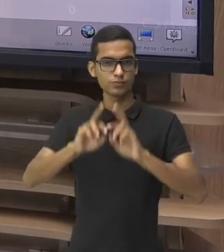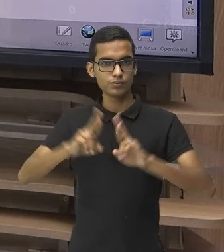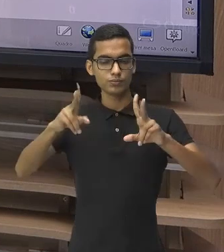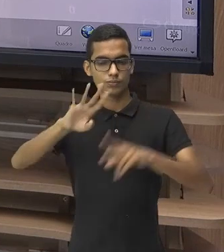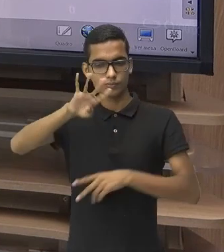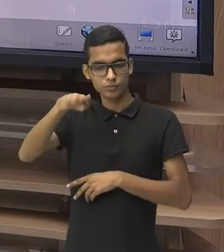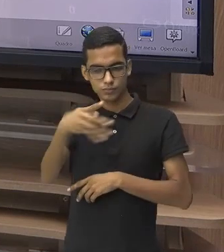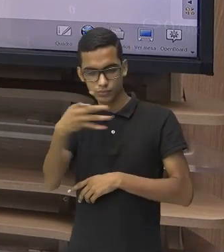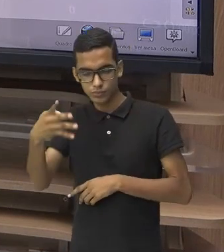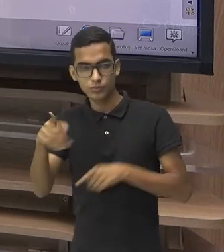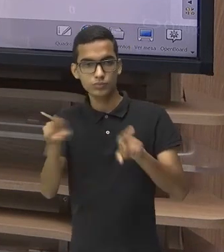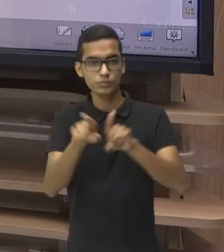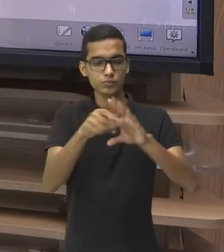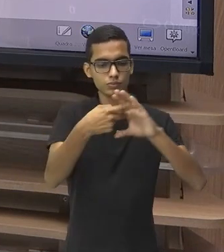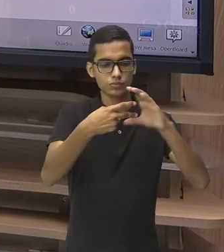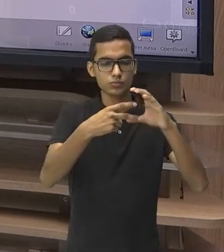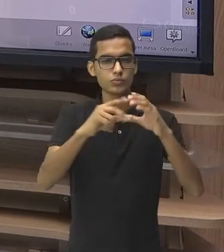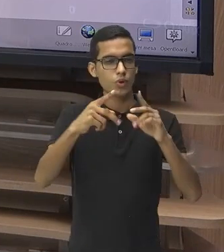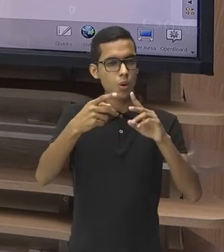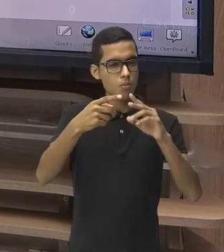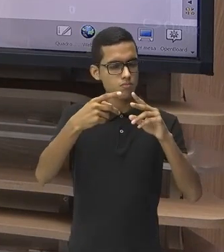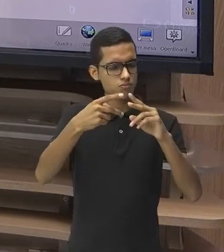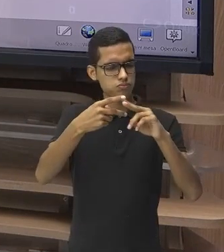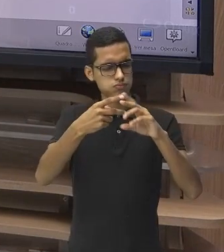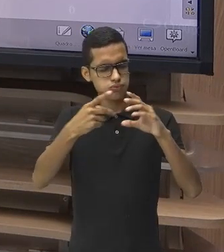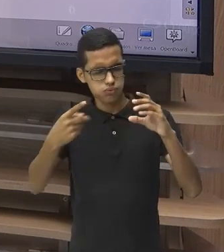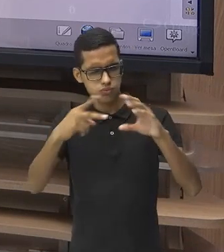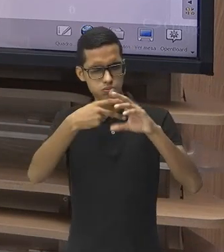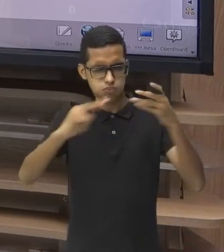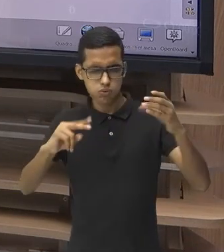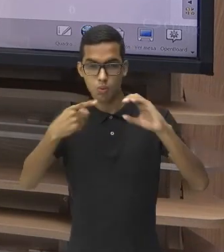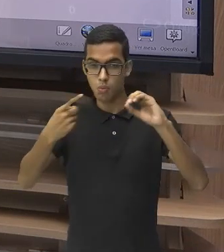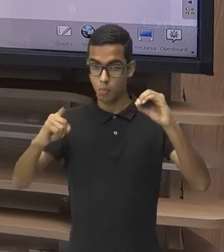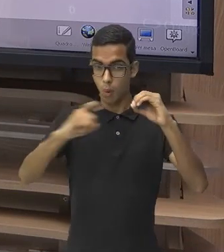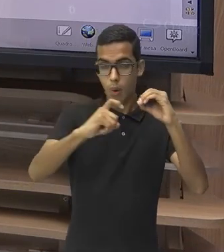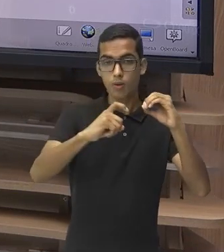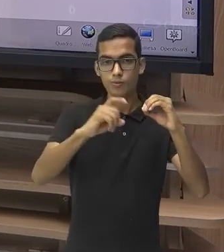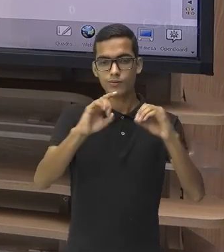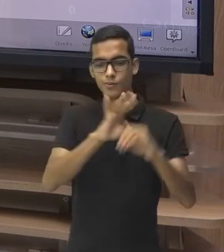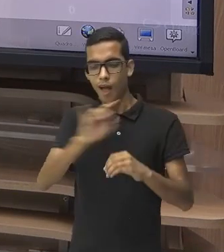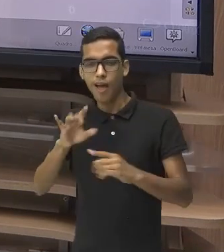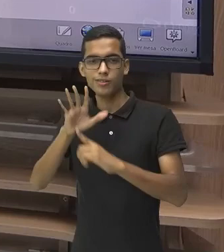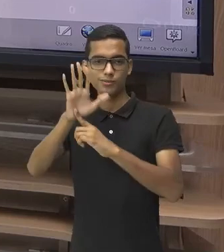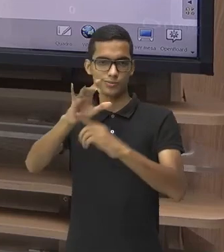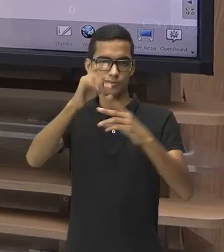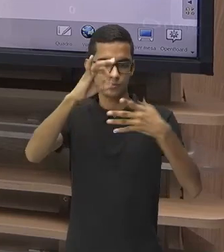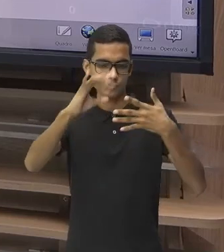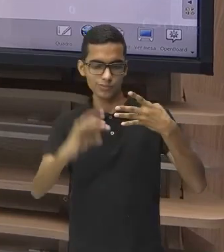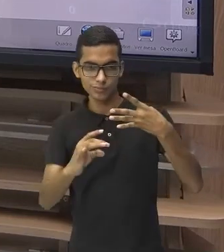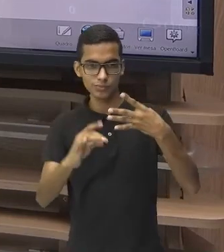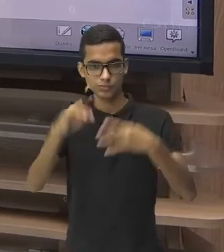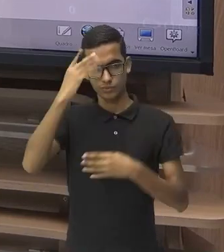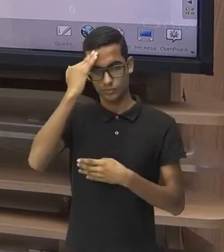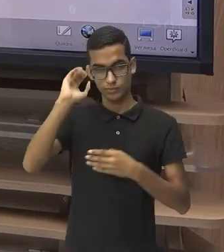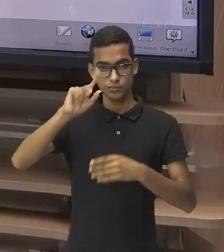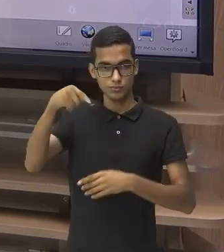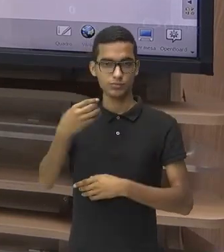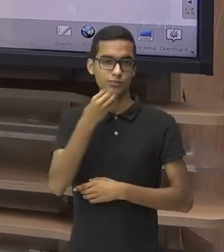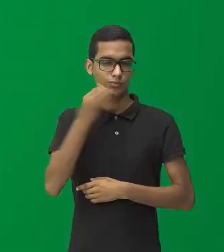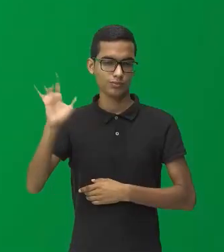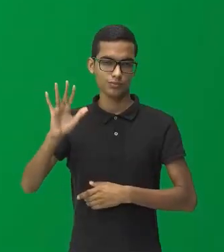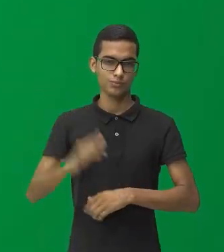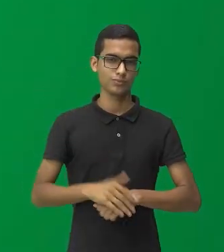da quantidade de gametas que cada uma representava, tá bom? Então, eu espero que vocês tenham compreendido. Até uma próxima!